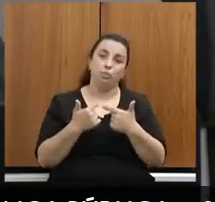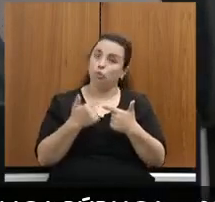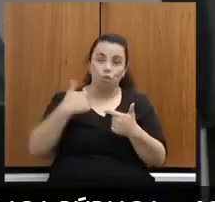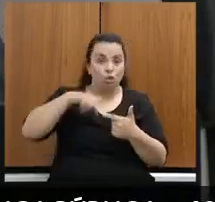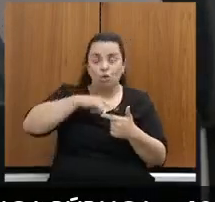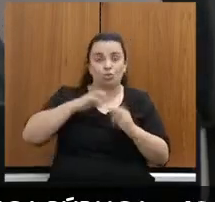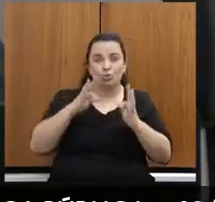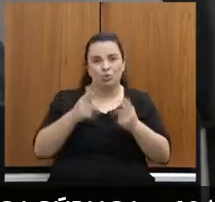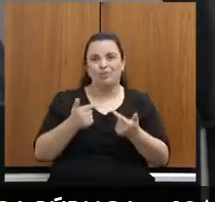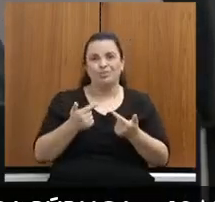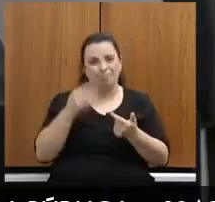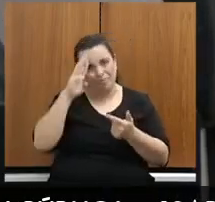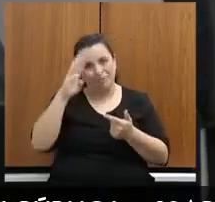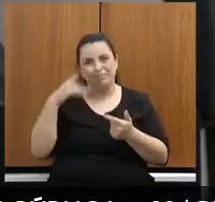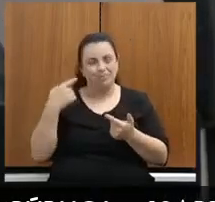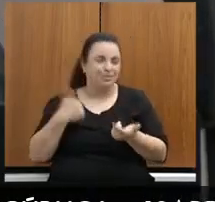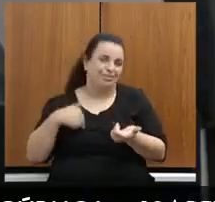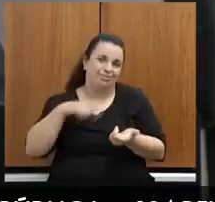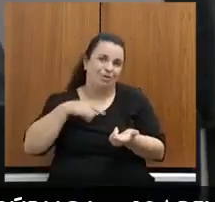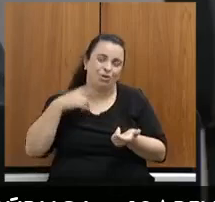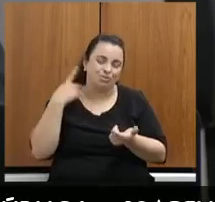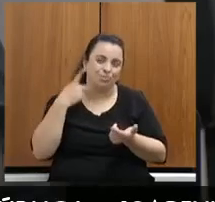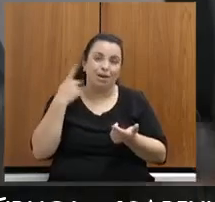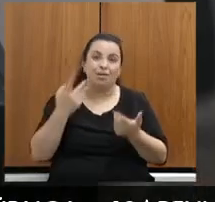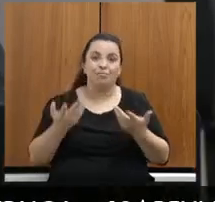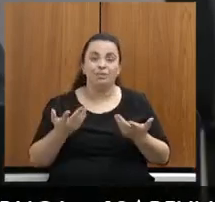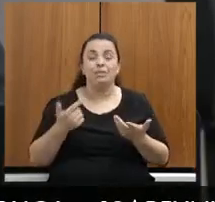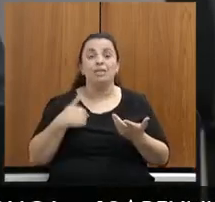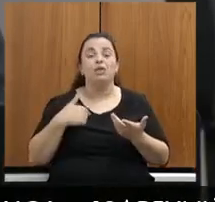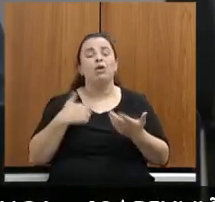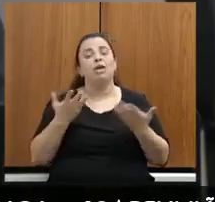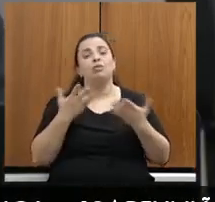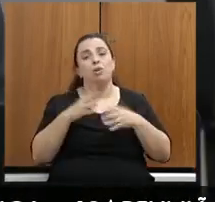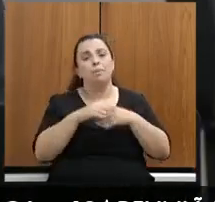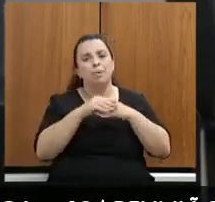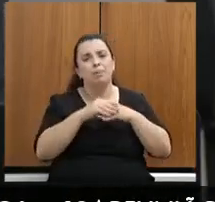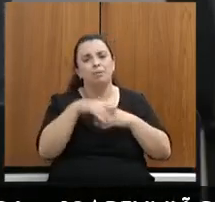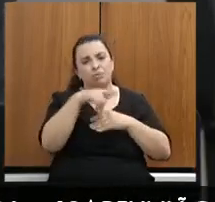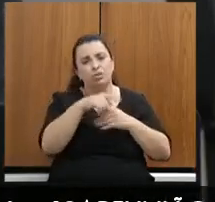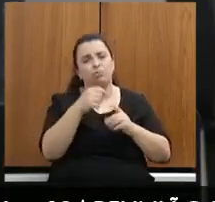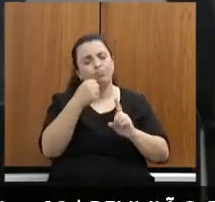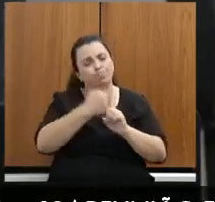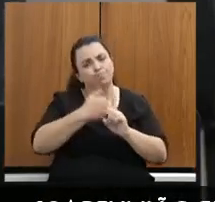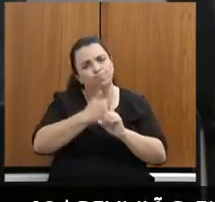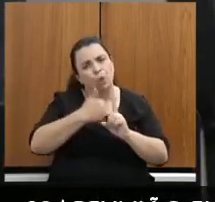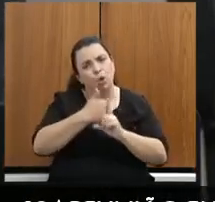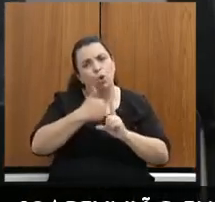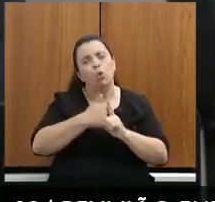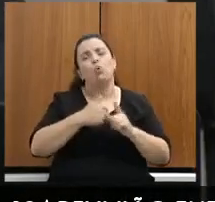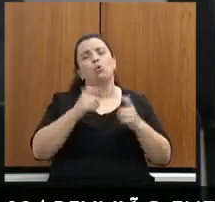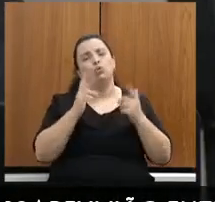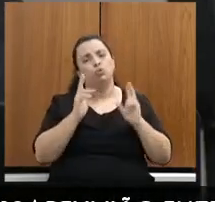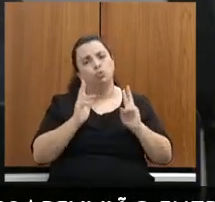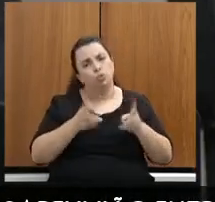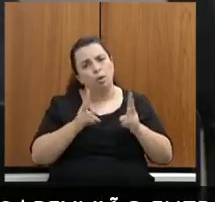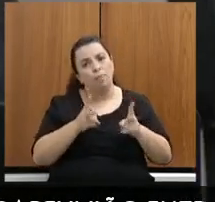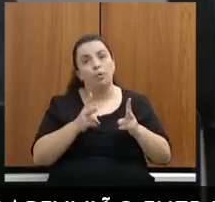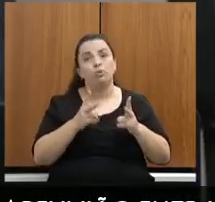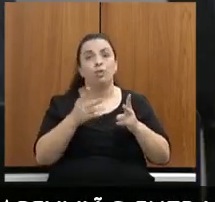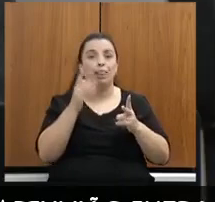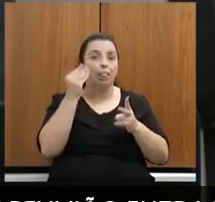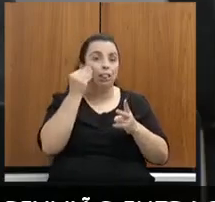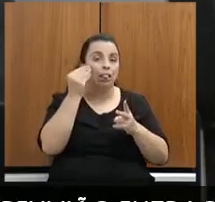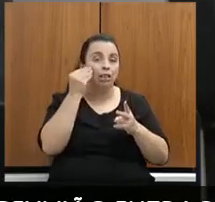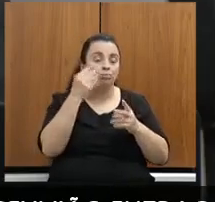Então nesse sentido eu queria parabenizar é o seu continue lutando pela recomposição do efetivo que isso é